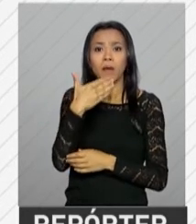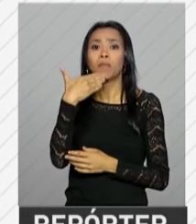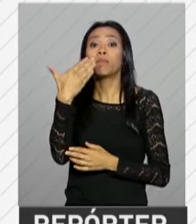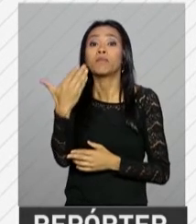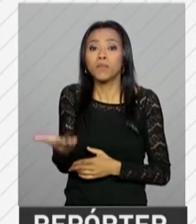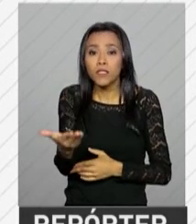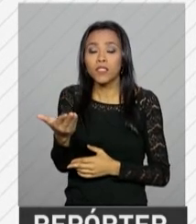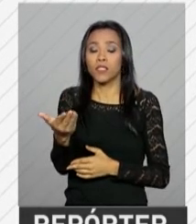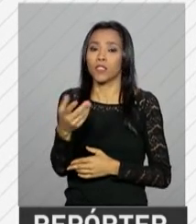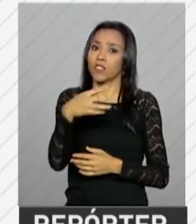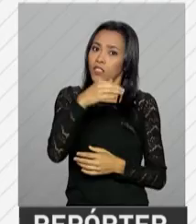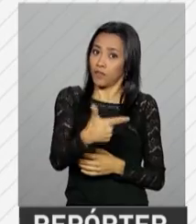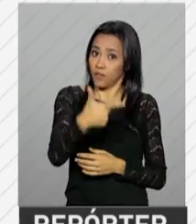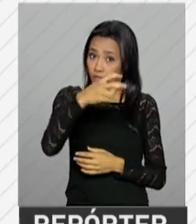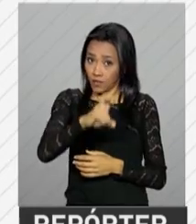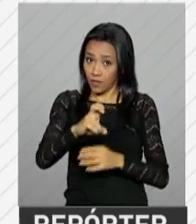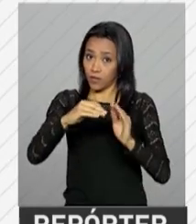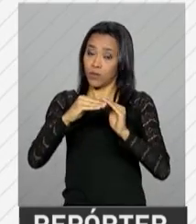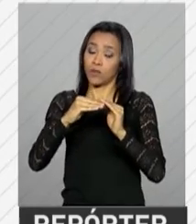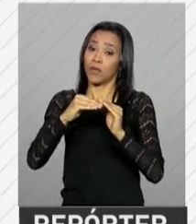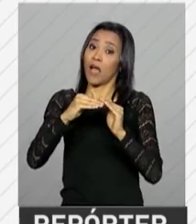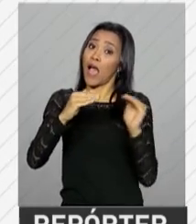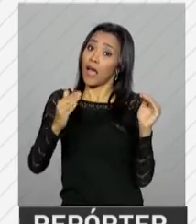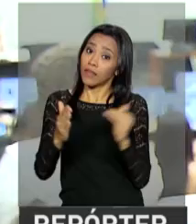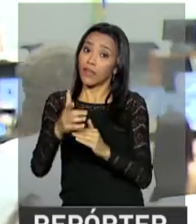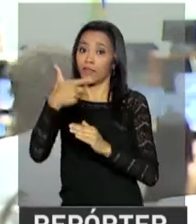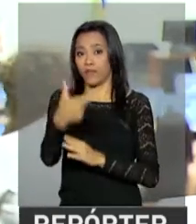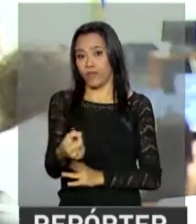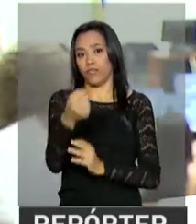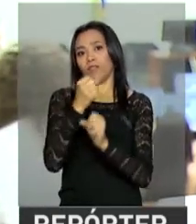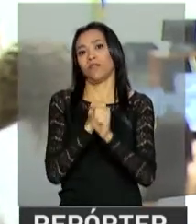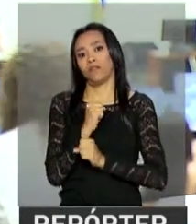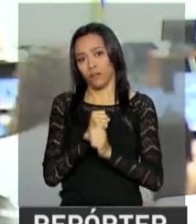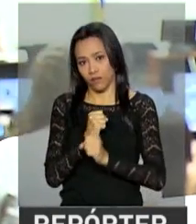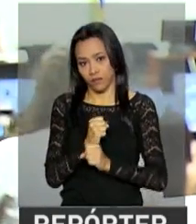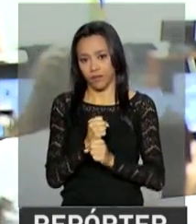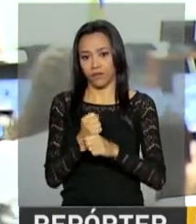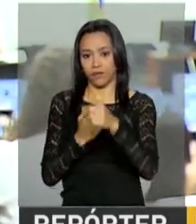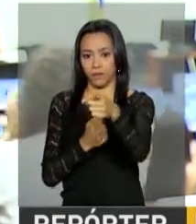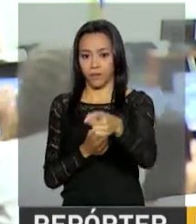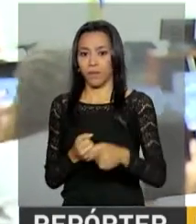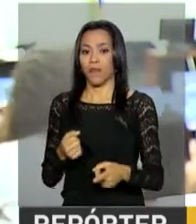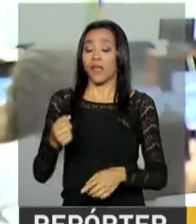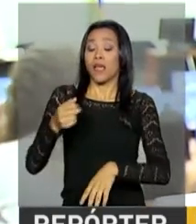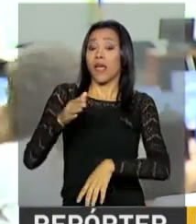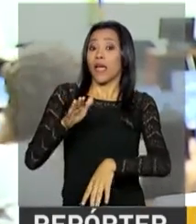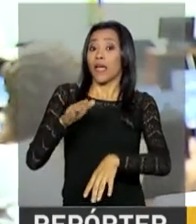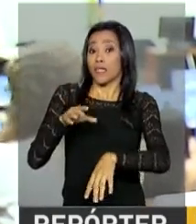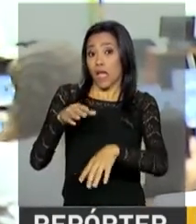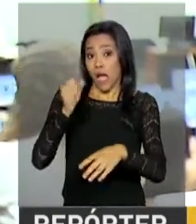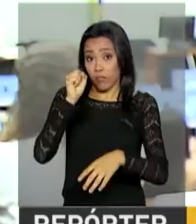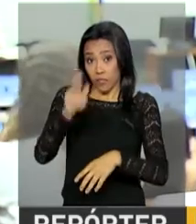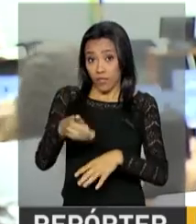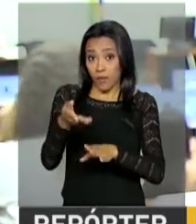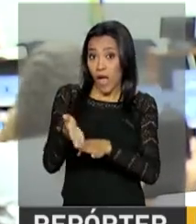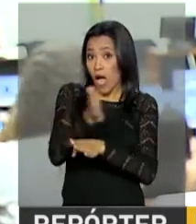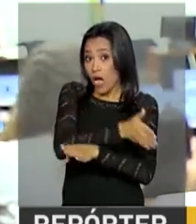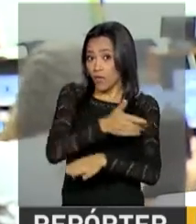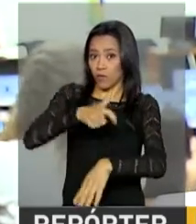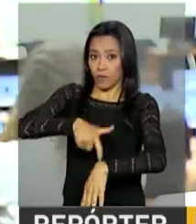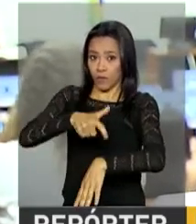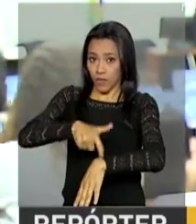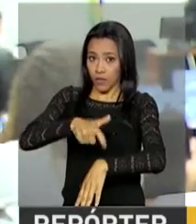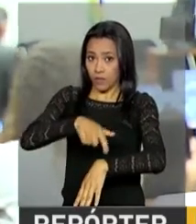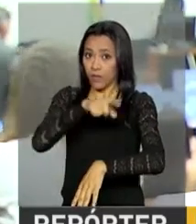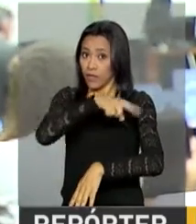de 25 para até 20 anos a aposentadoria antes do tempo viria a tirar as pessoas que